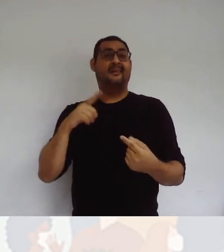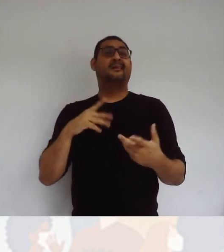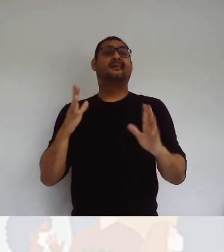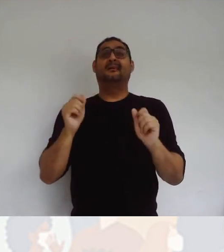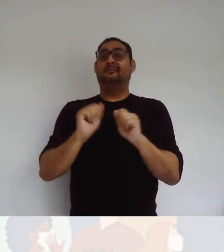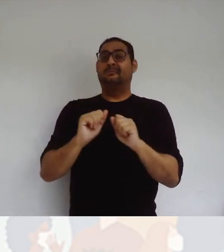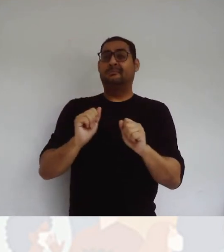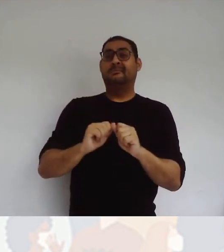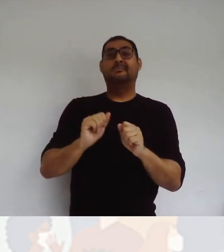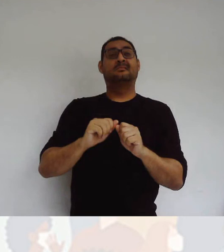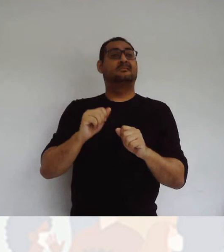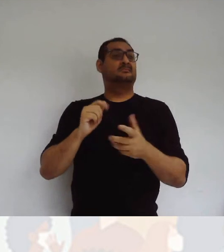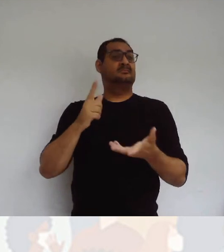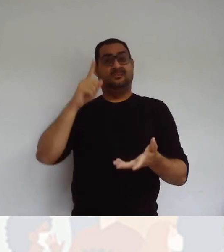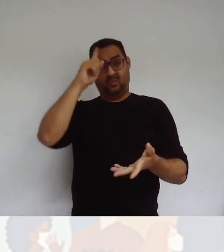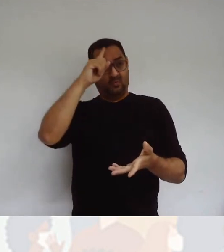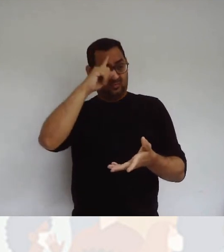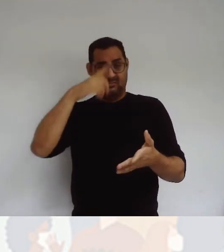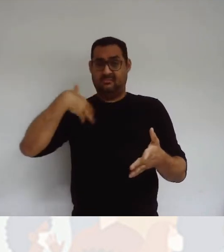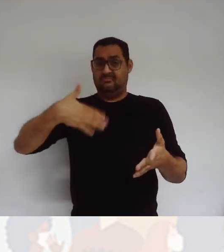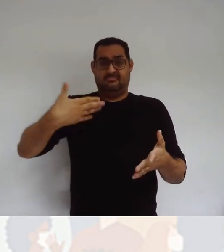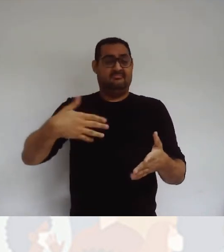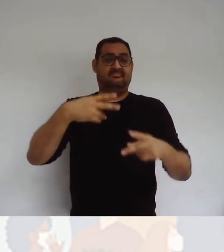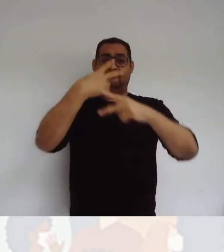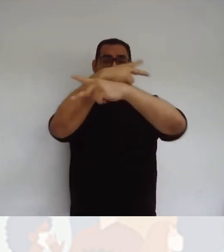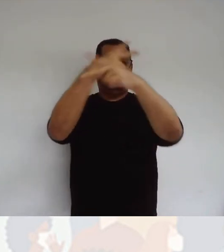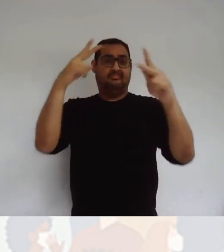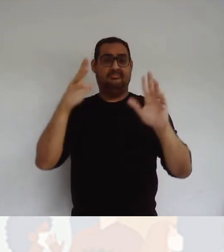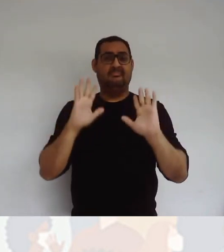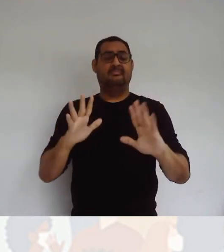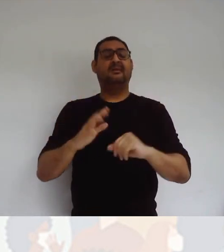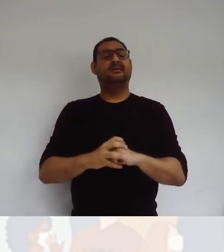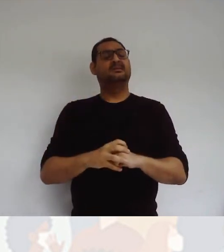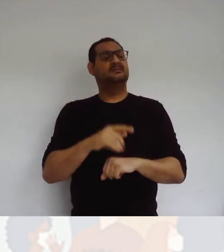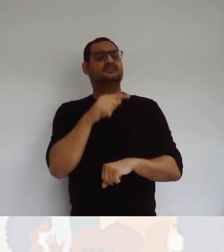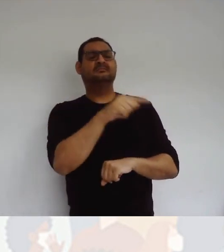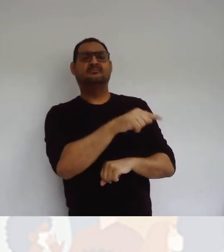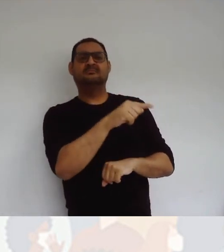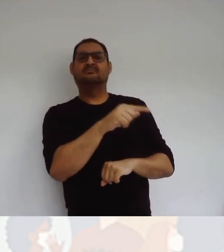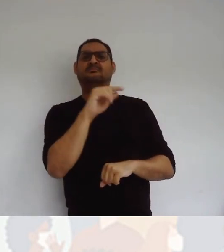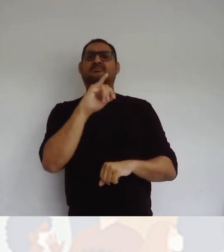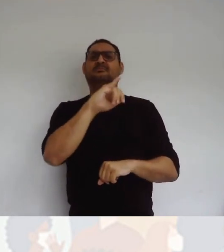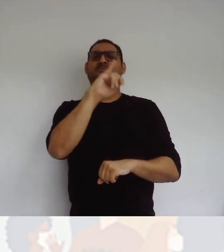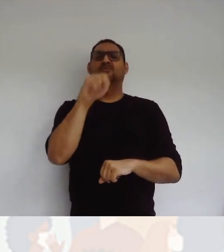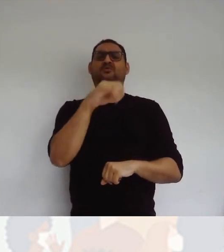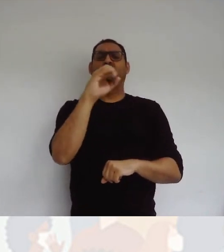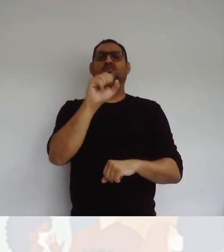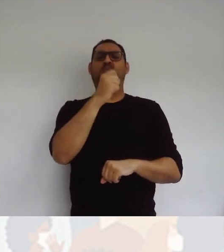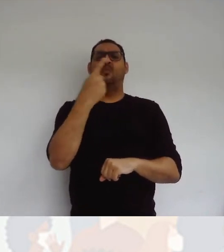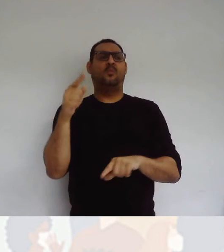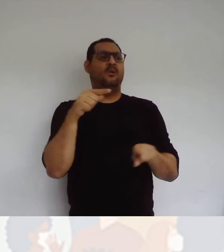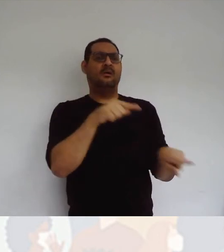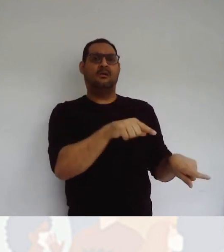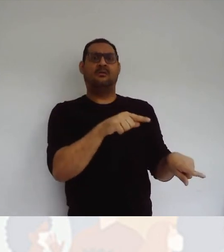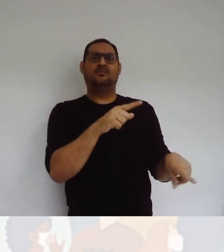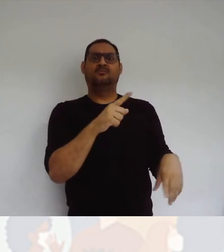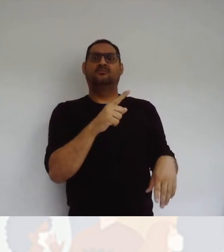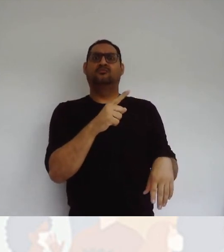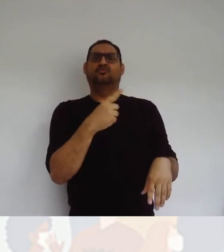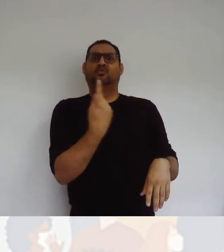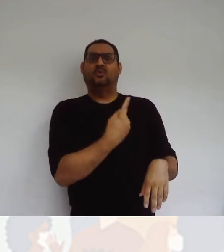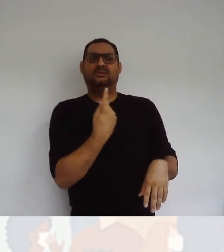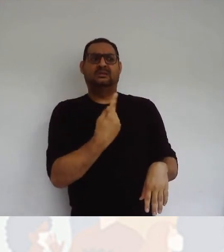praticamos, cotidiana, e como essa pessoa está ali para aplacar a solidão,